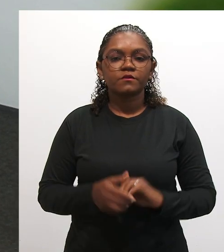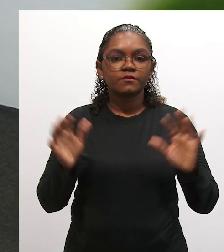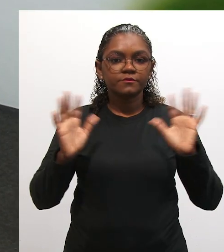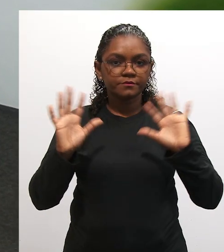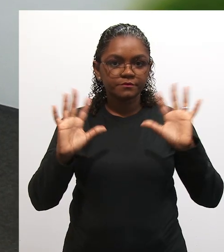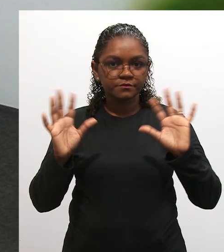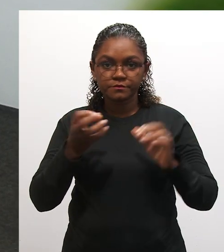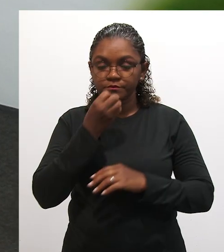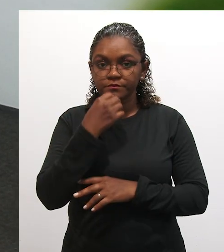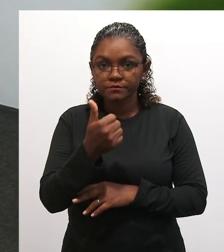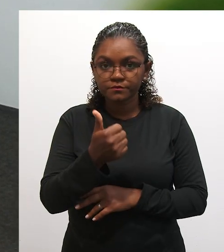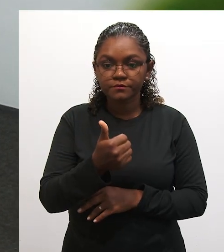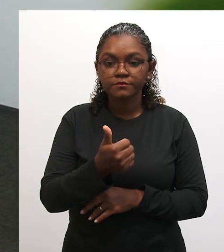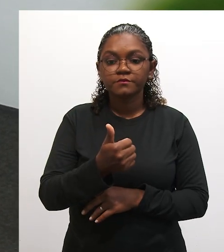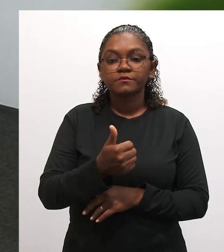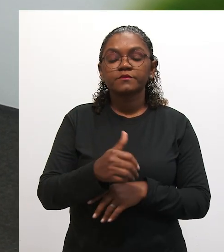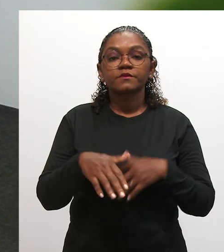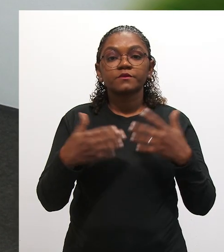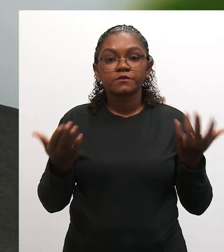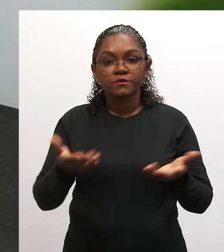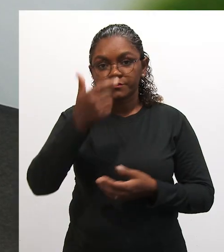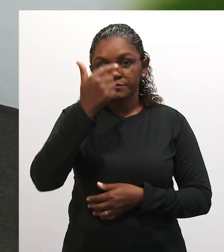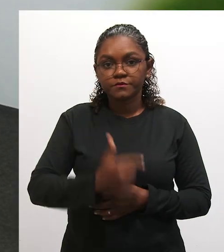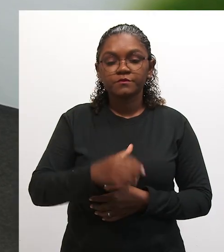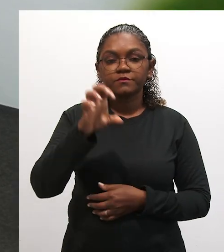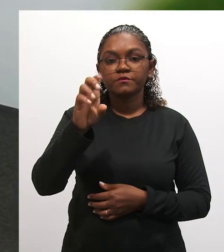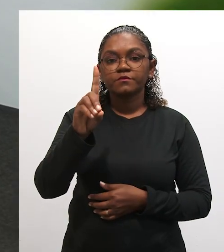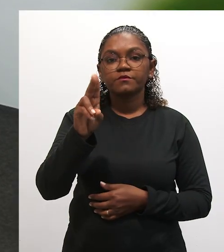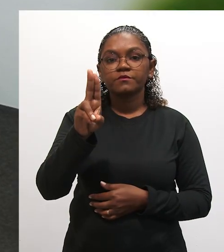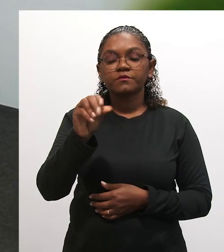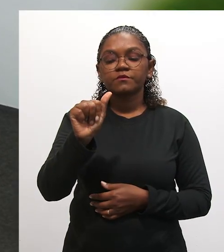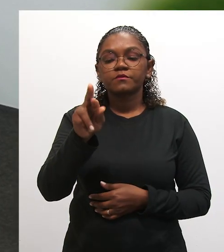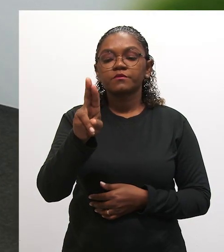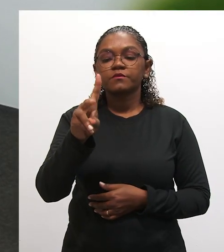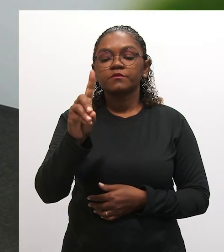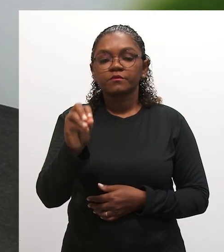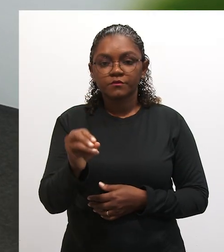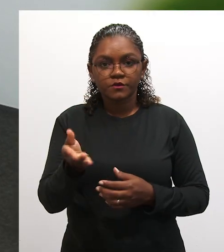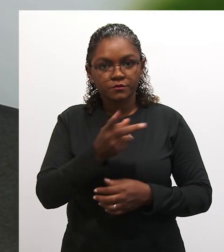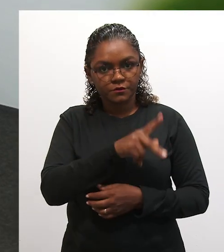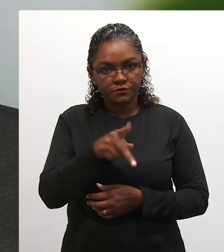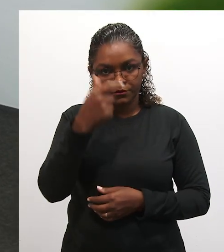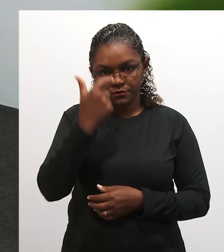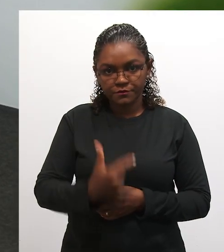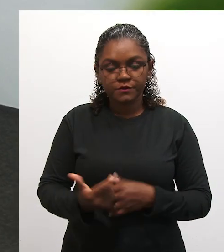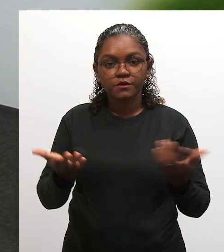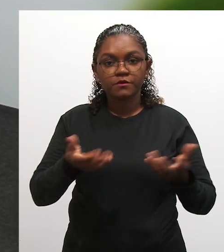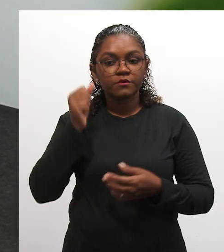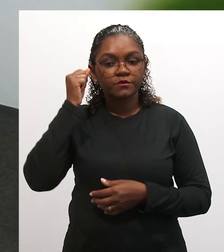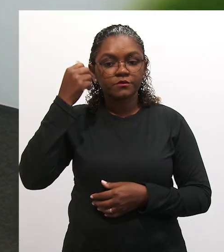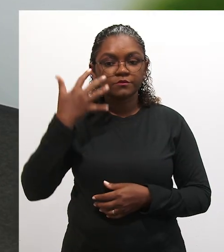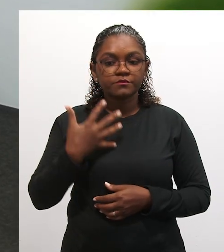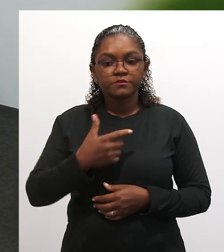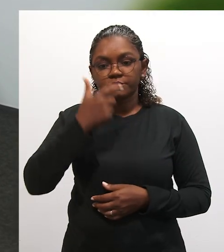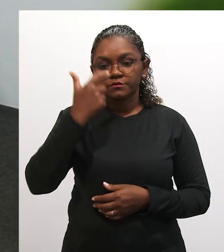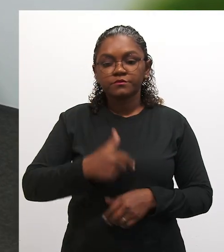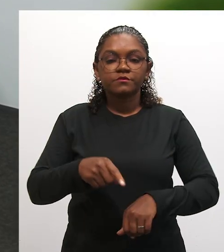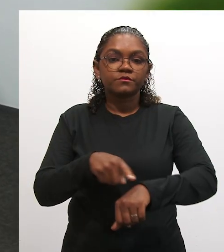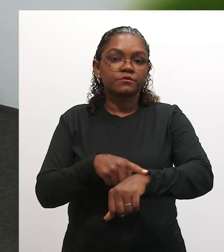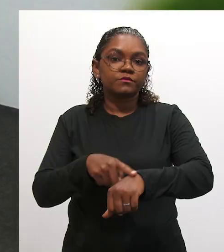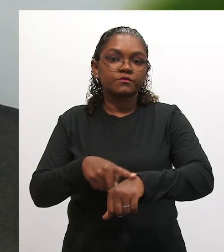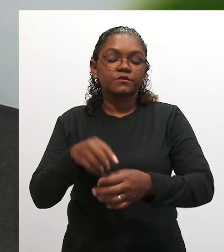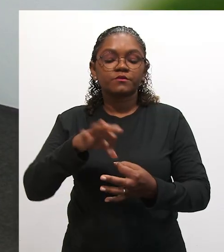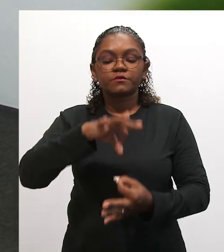Olá, tudo bem? Eu me chamo professor Eduardo. Nesse momento vamos fazer a minha audiodescrição. Eu sou um rapaz moreno